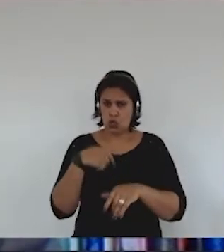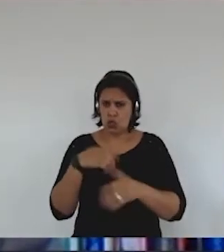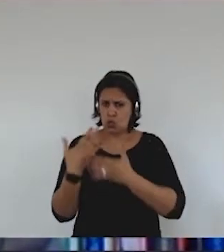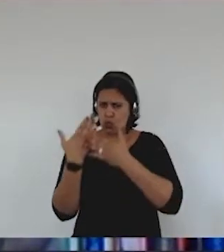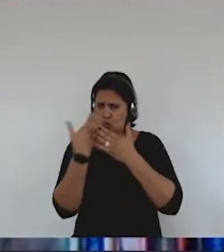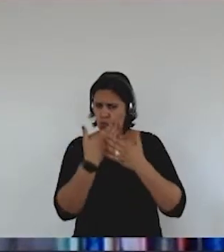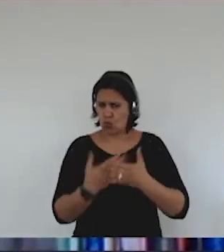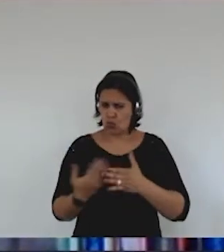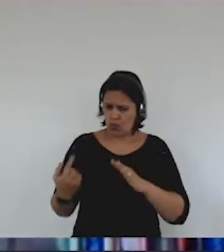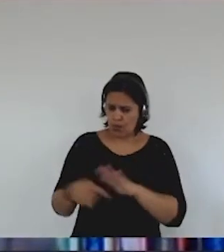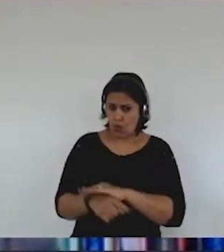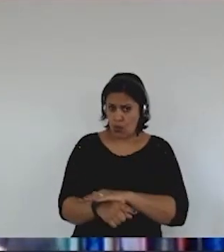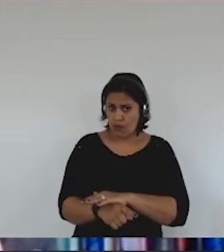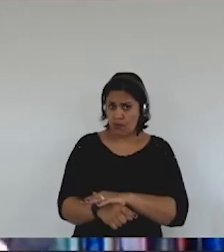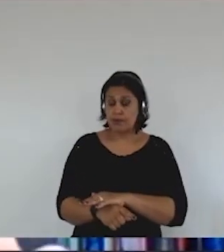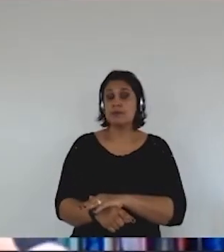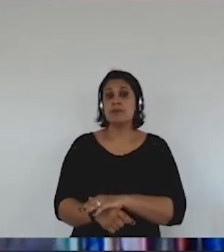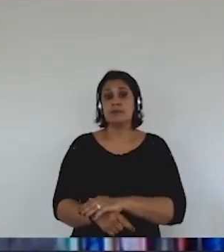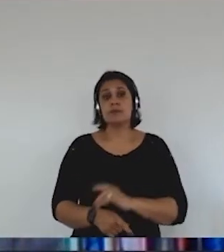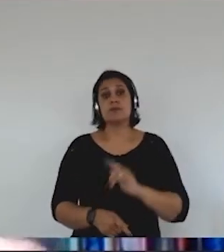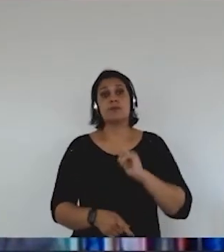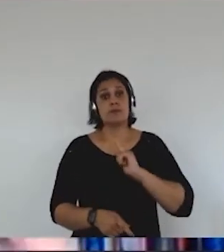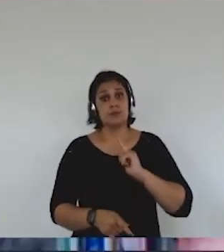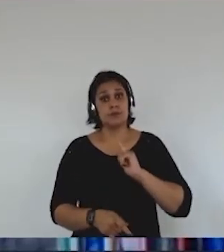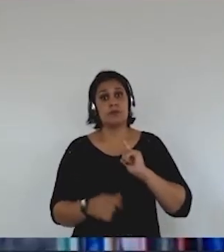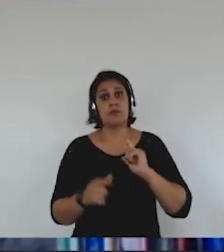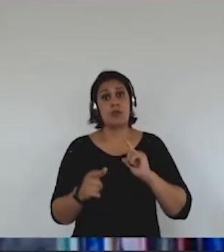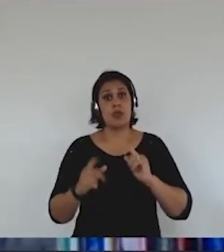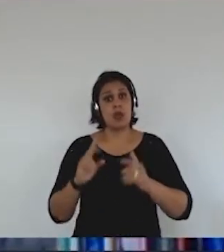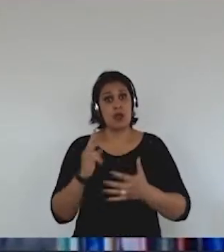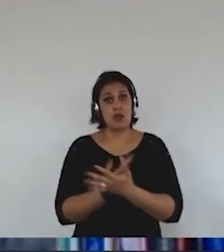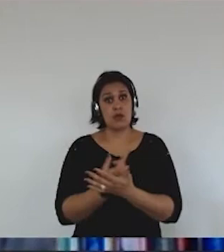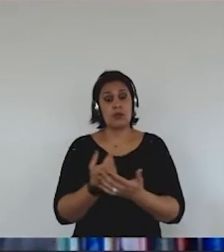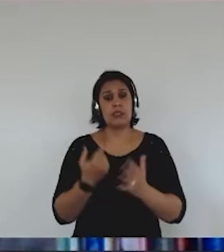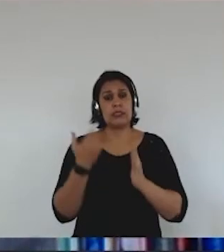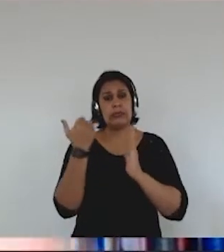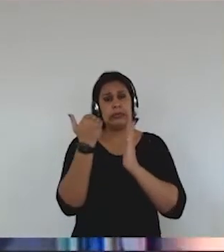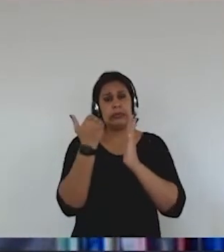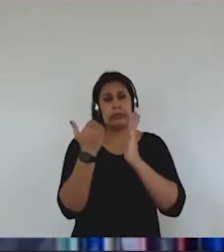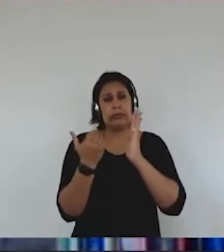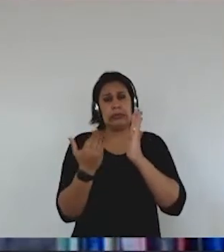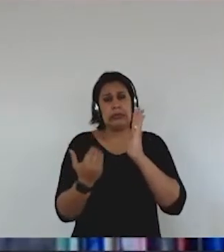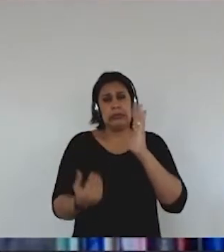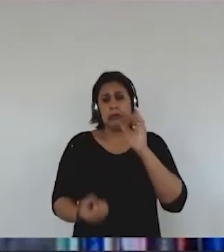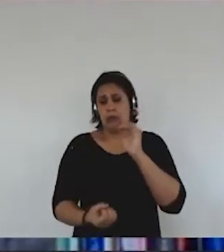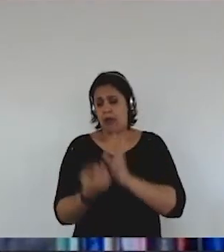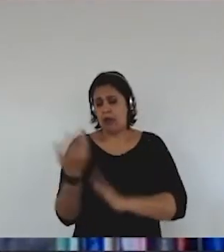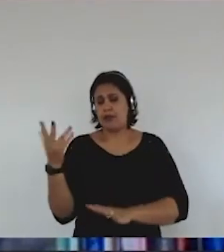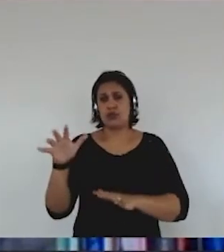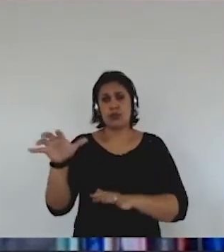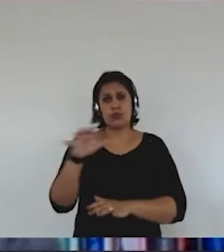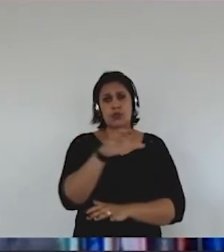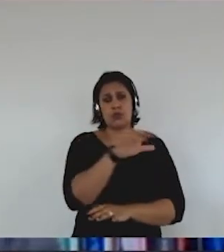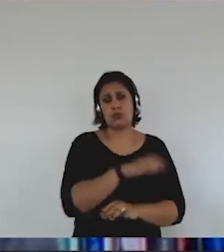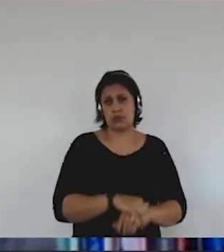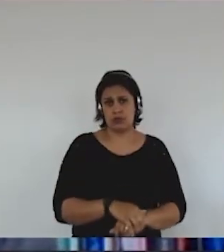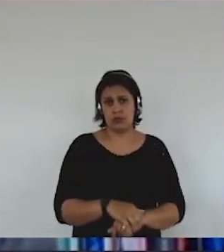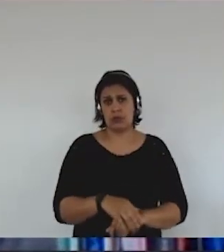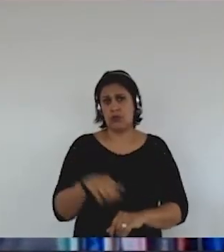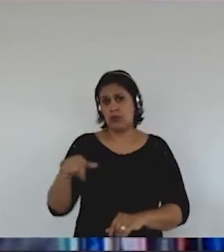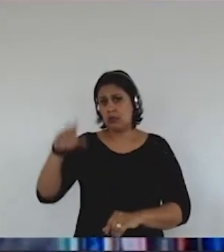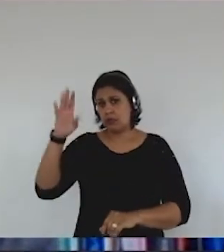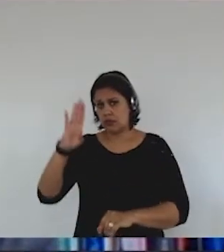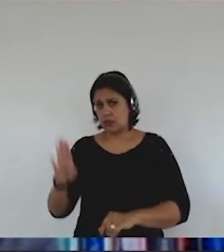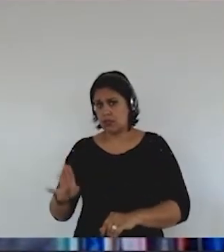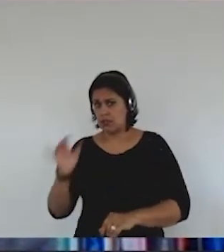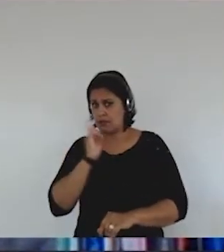mais de profundidade, houve uma avalanche normativa em diversas áreas. No caso brasileiro, por